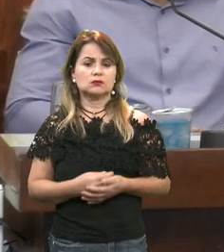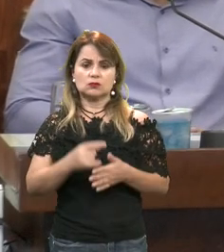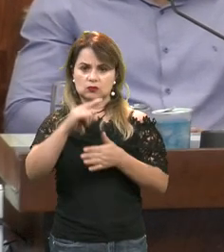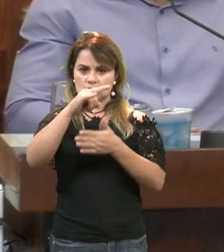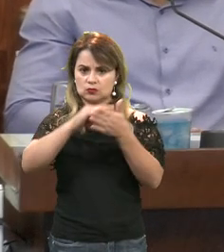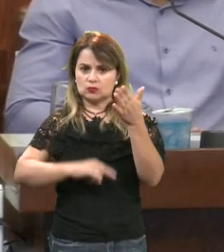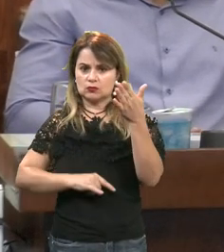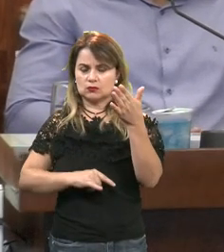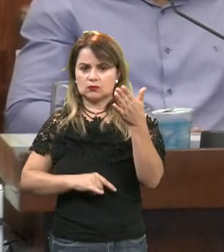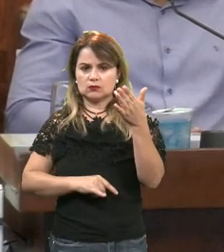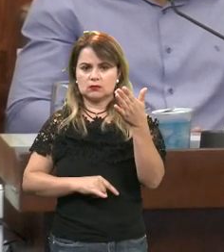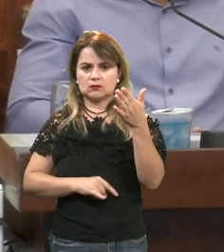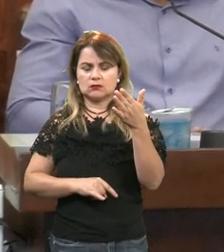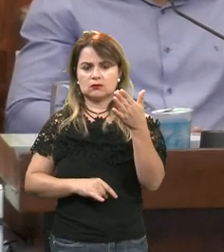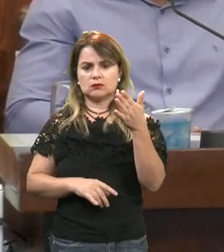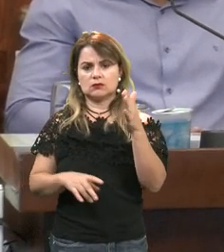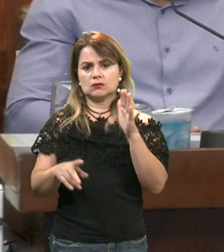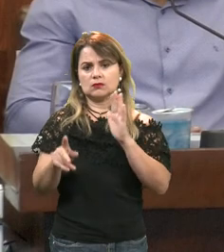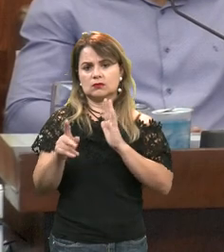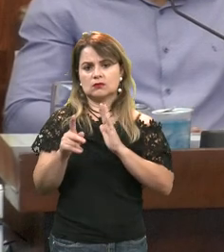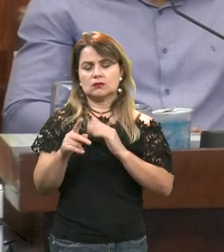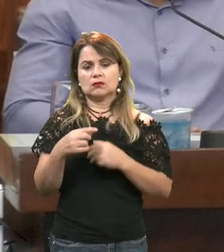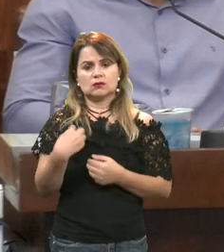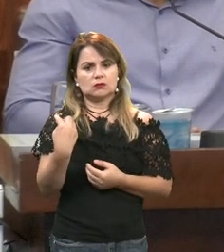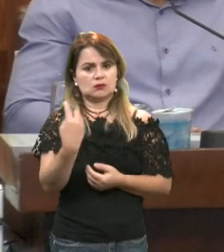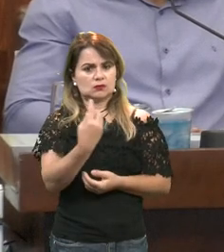documento será por nós